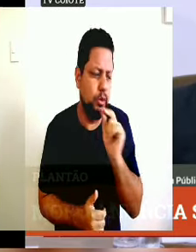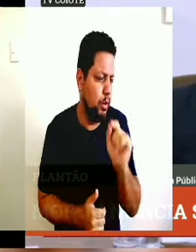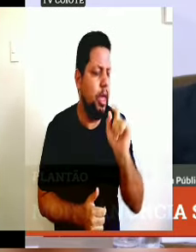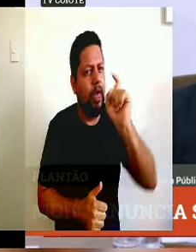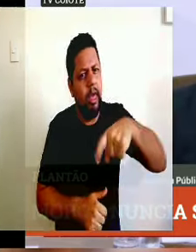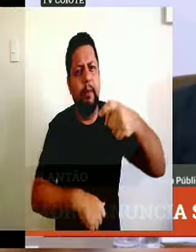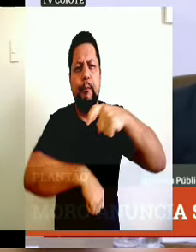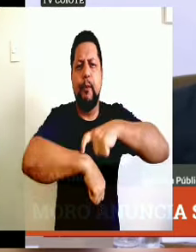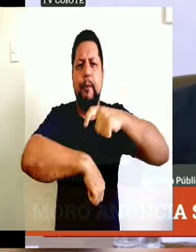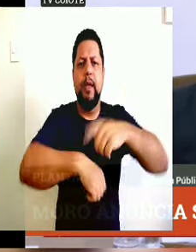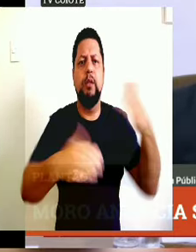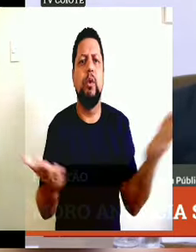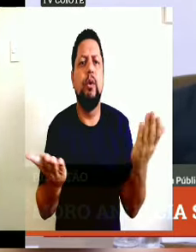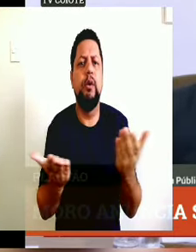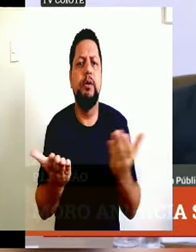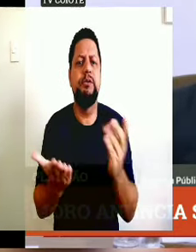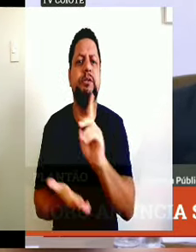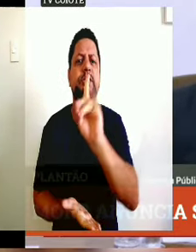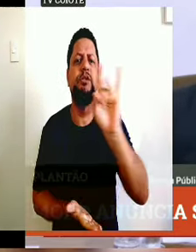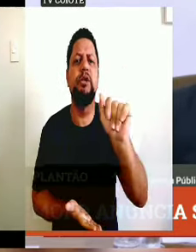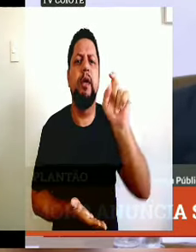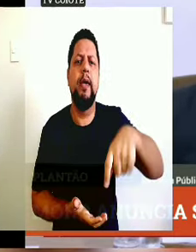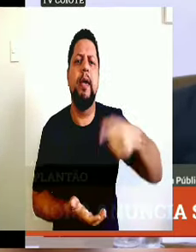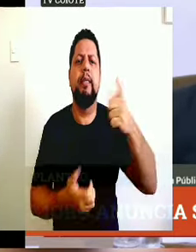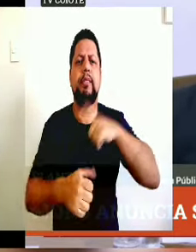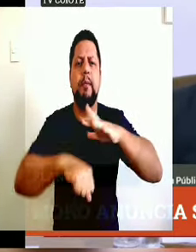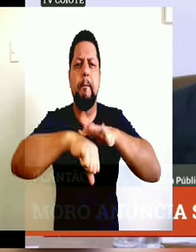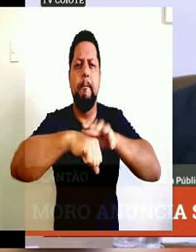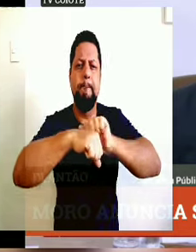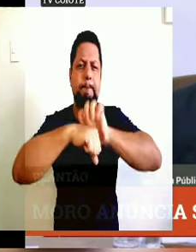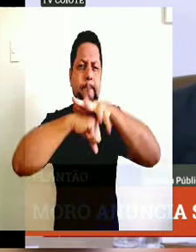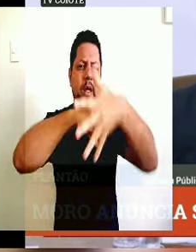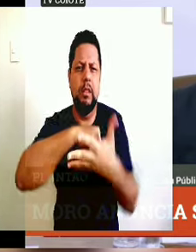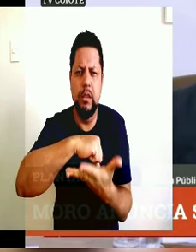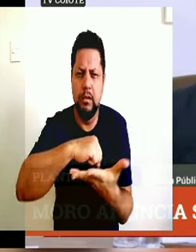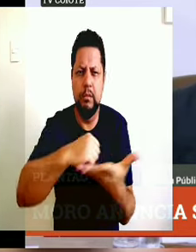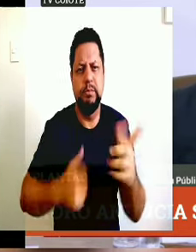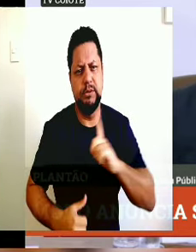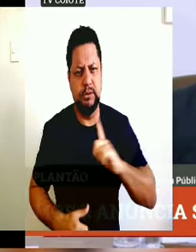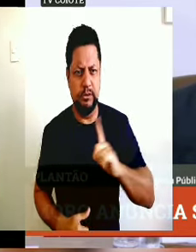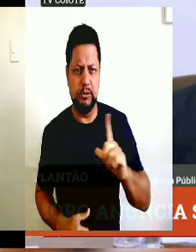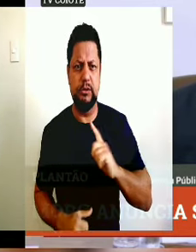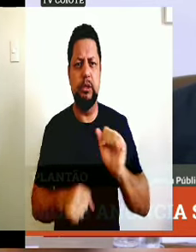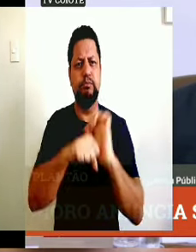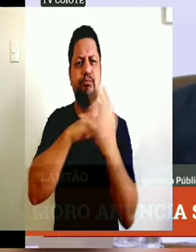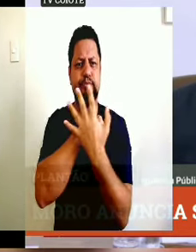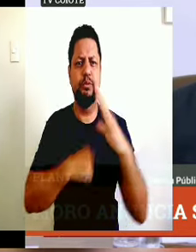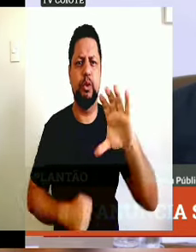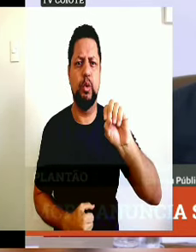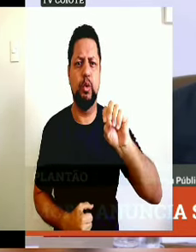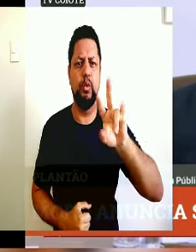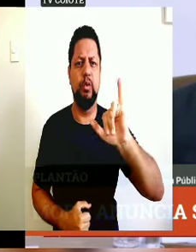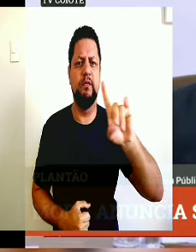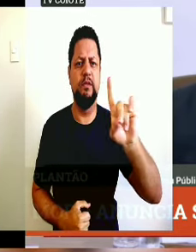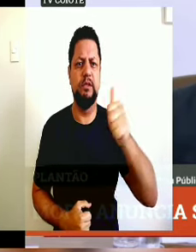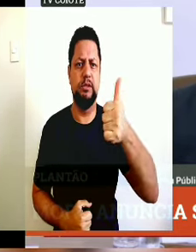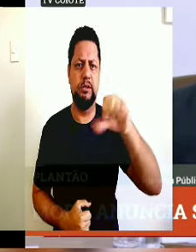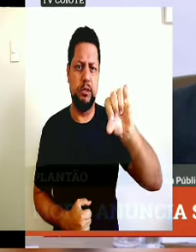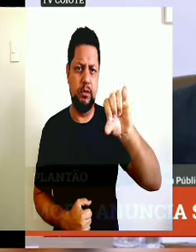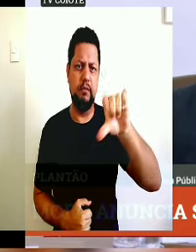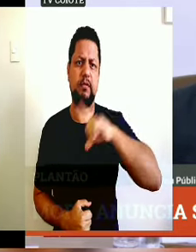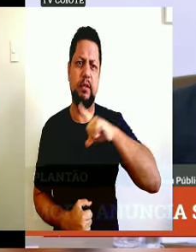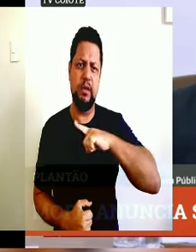Esse evento, na data de hoje, nós estamos passando por uma pandemia, né, do Covid-19. Ontem,